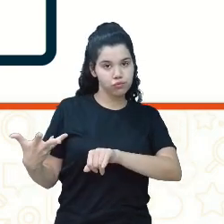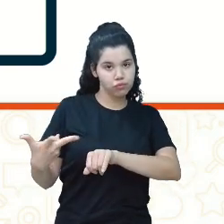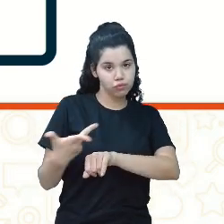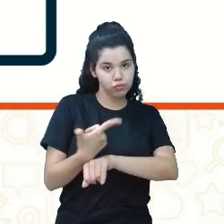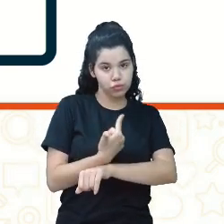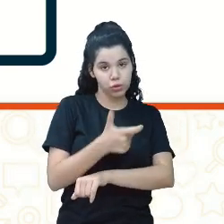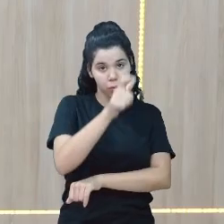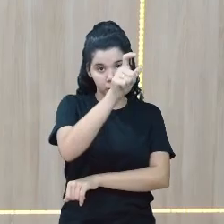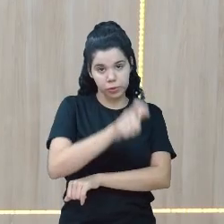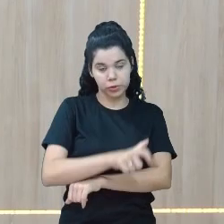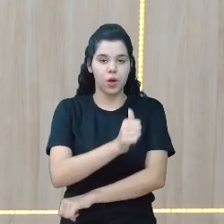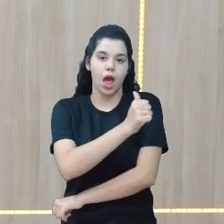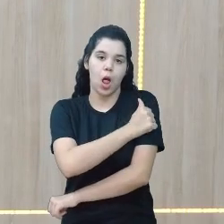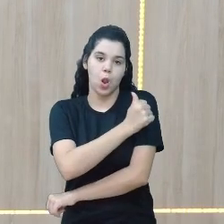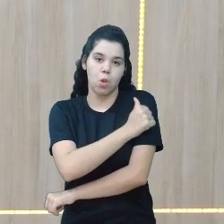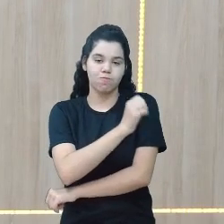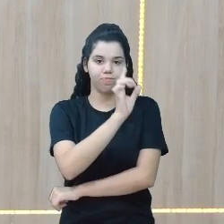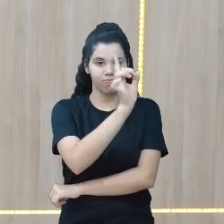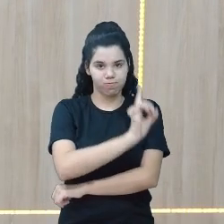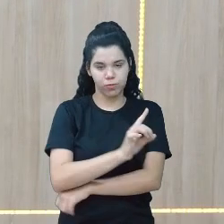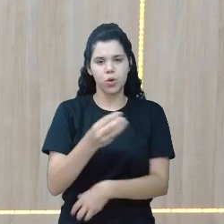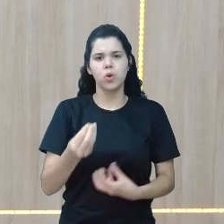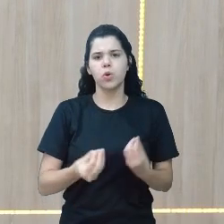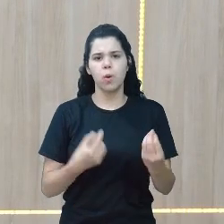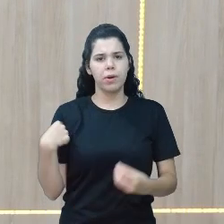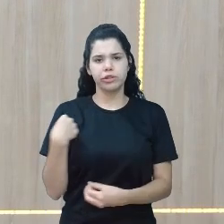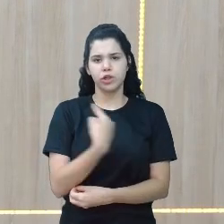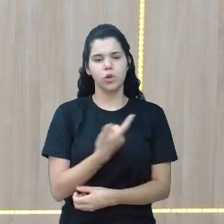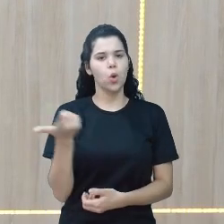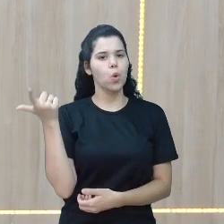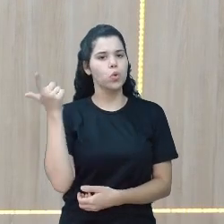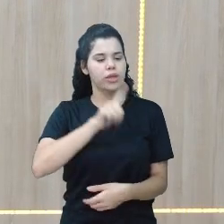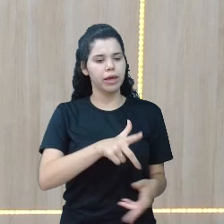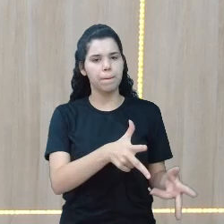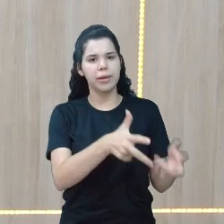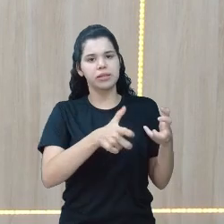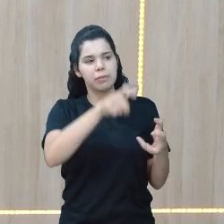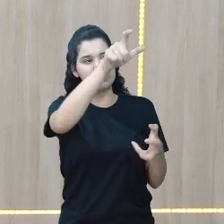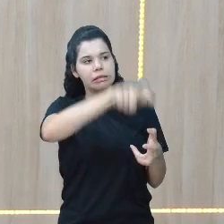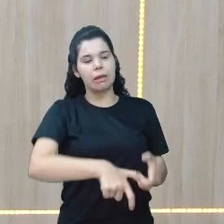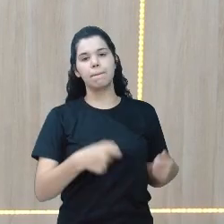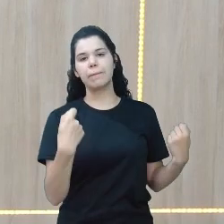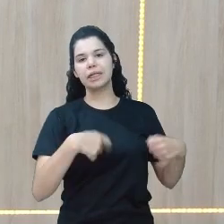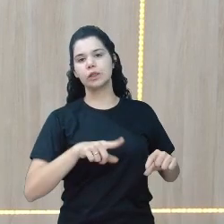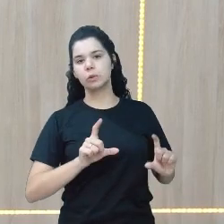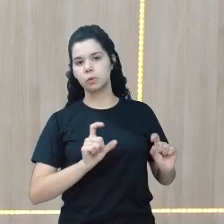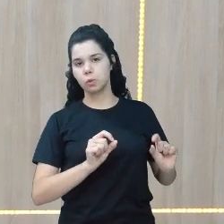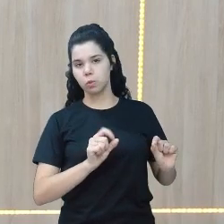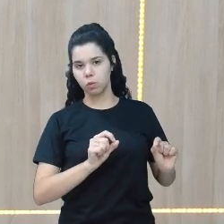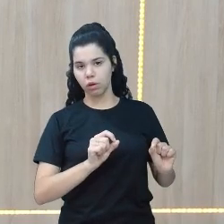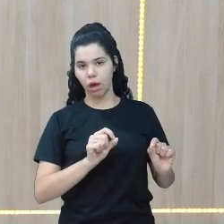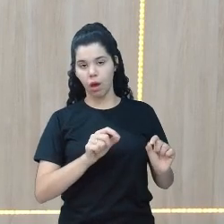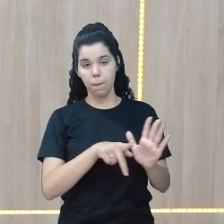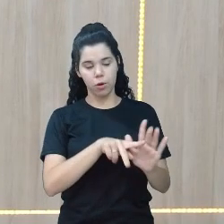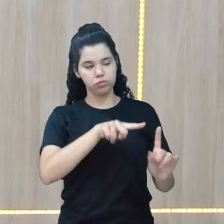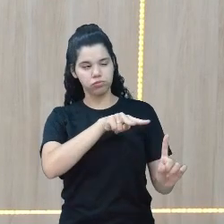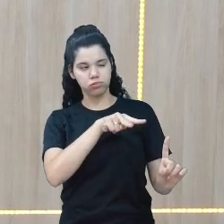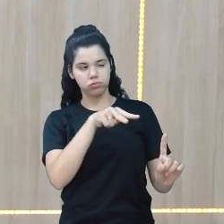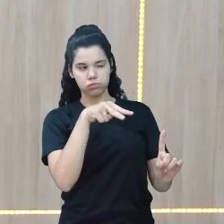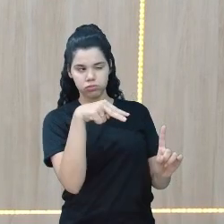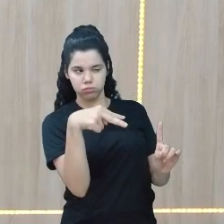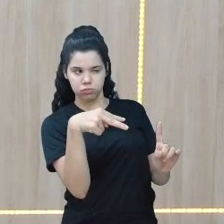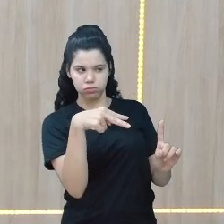com deficiência. Como é que a gente pode perceber a necessidade do estudante, o olhar que a gente